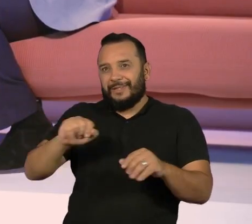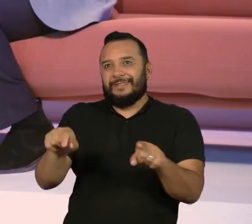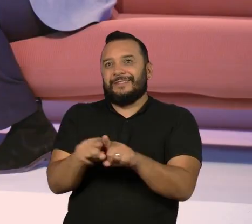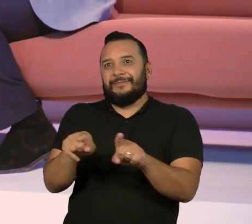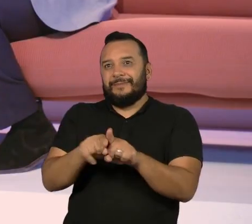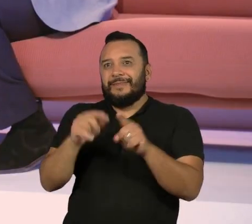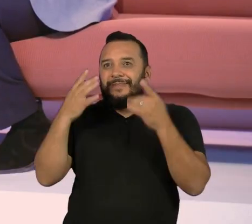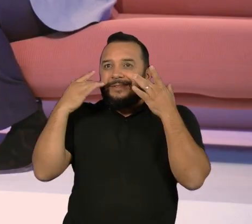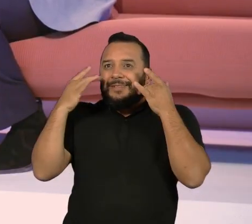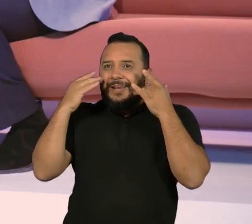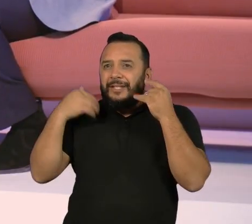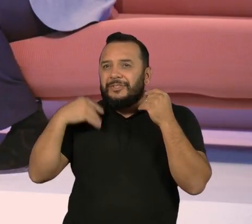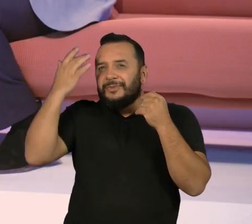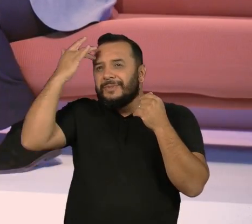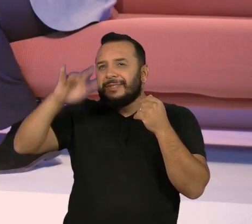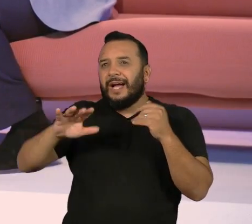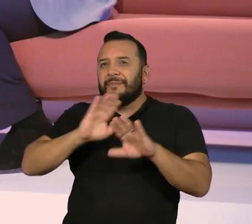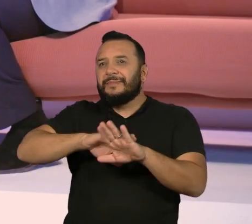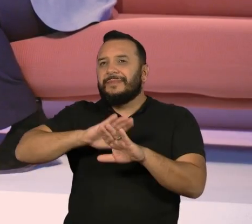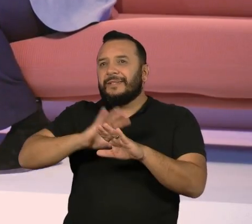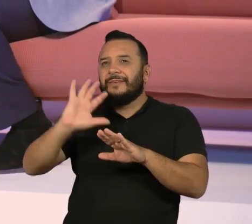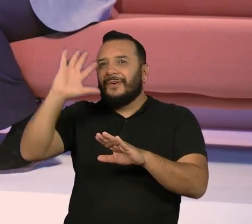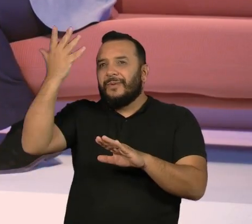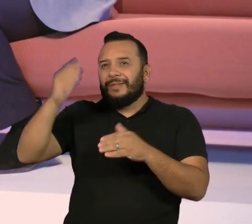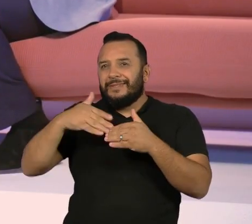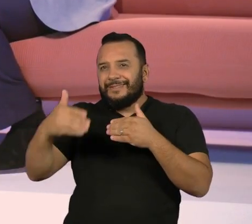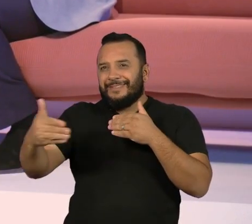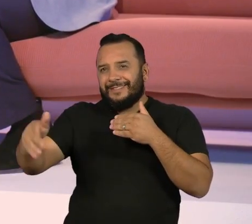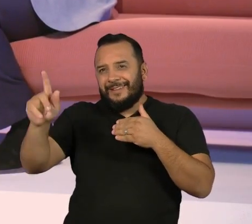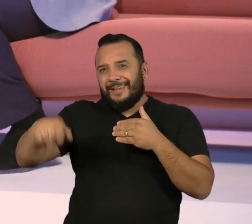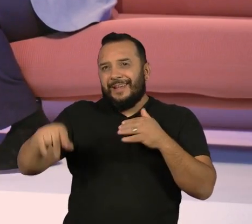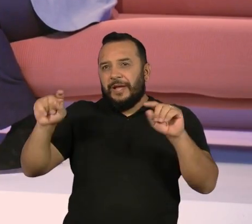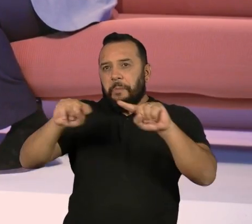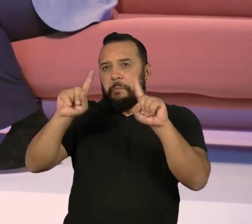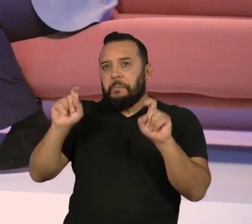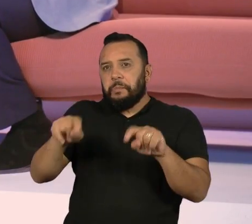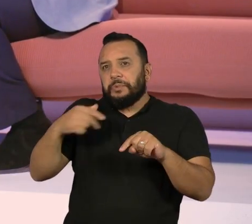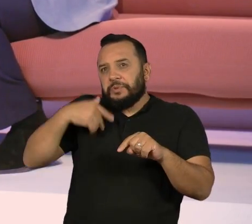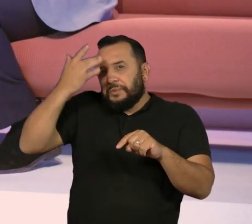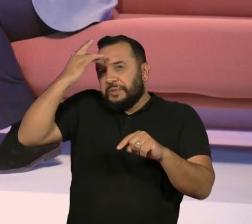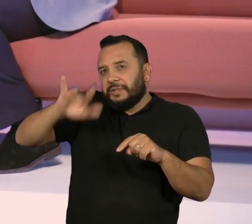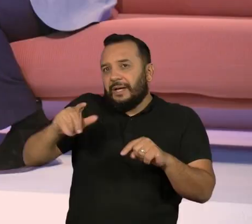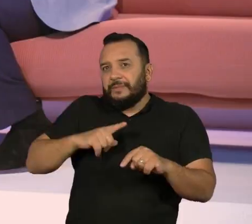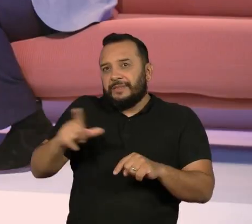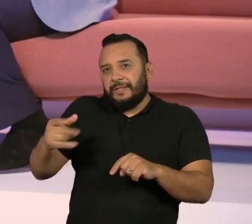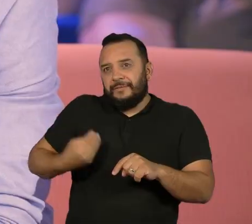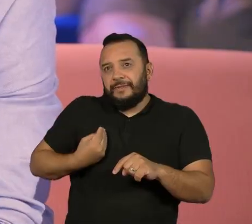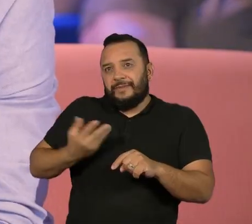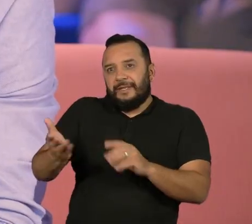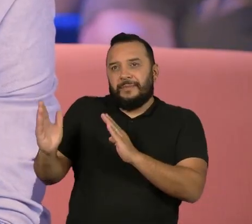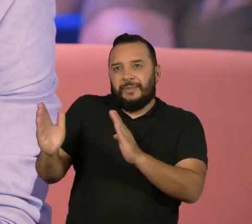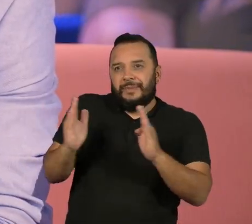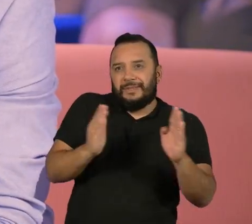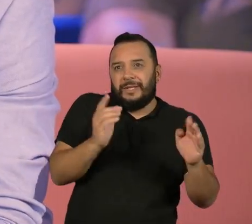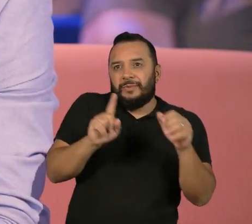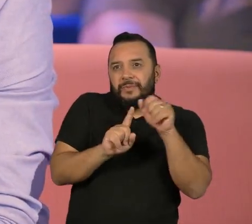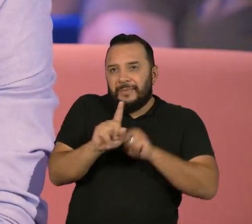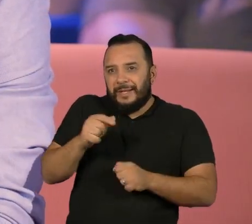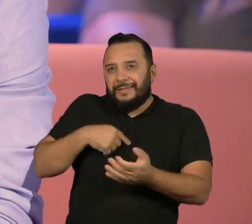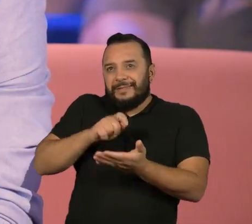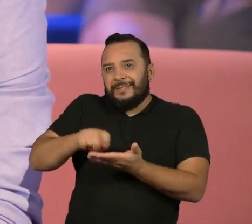faz teatro, nunca sabendo o que vai ser, né? A gente fala que é uma loteria, você nunca sabe. Você está ali durante um processo de um mês,